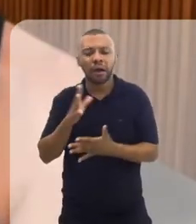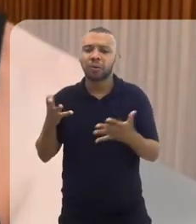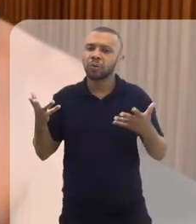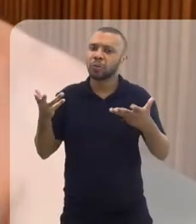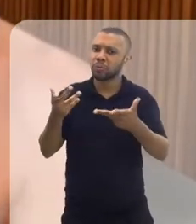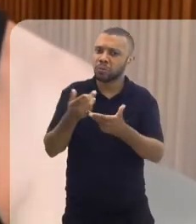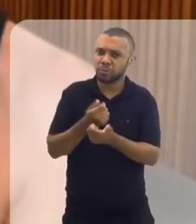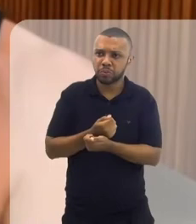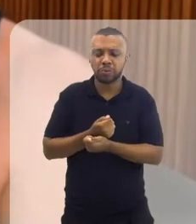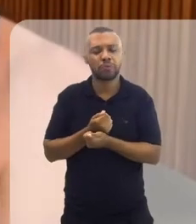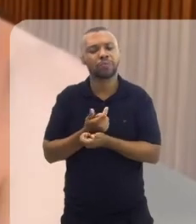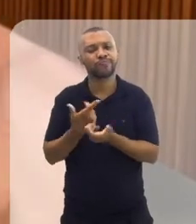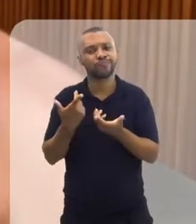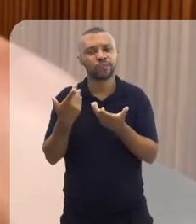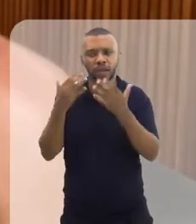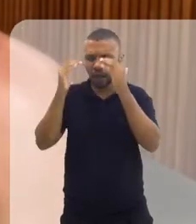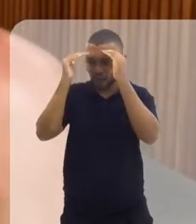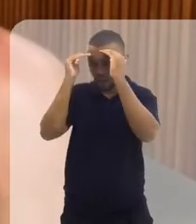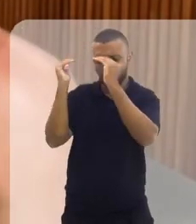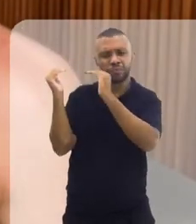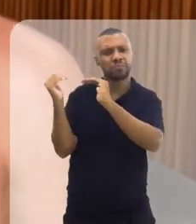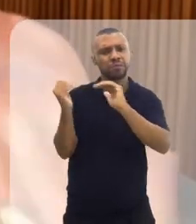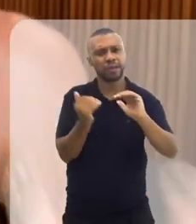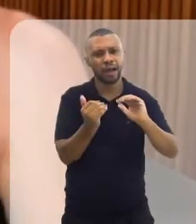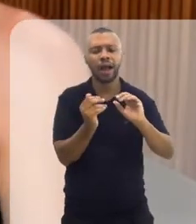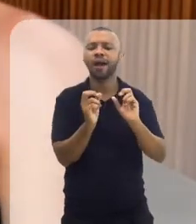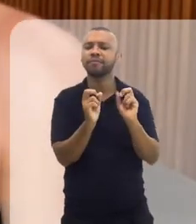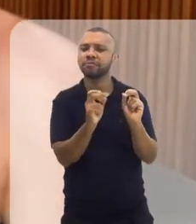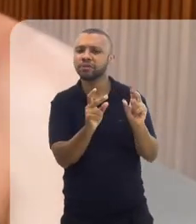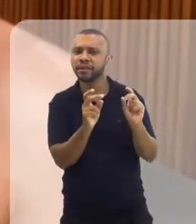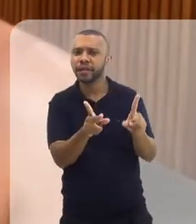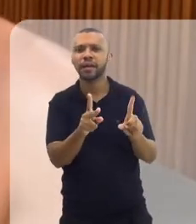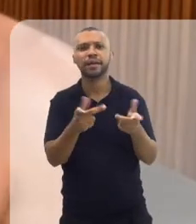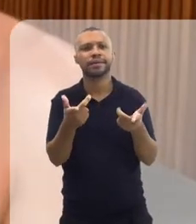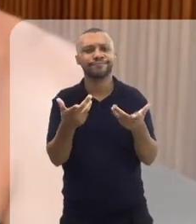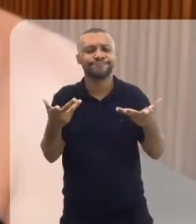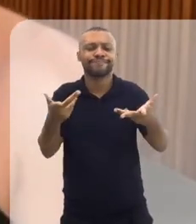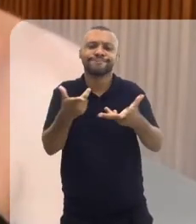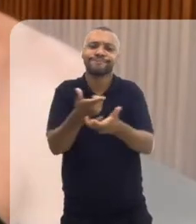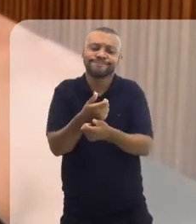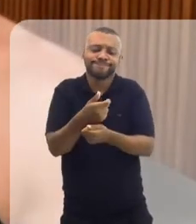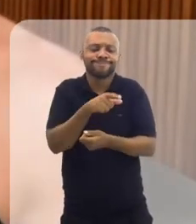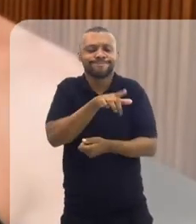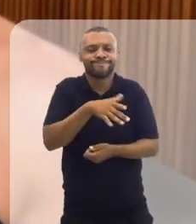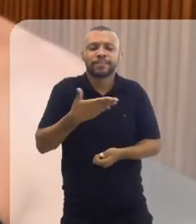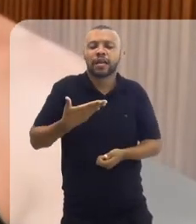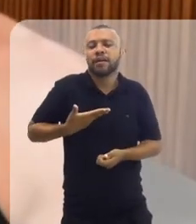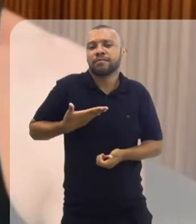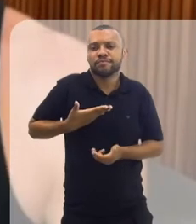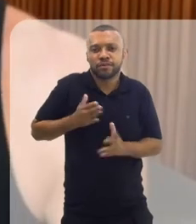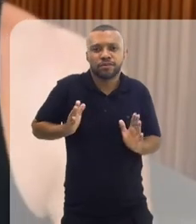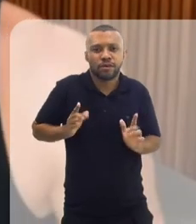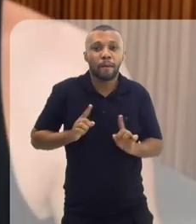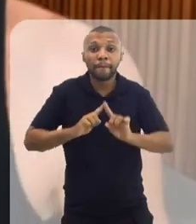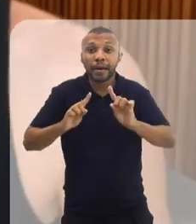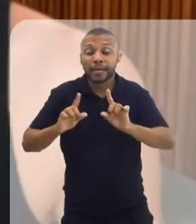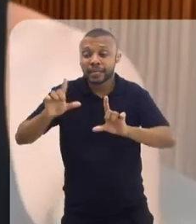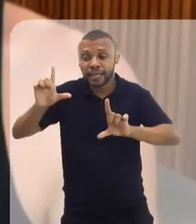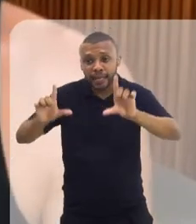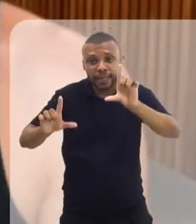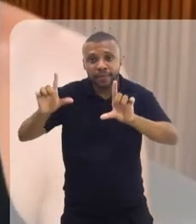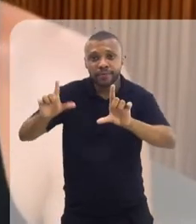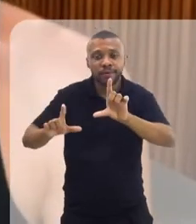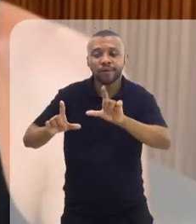que massa, eu adorava e Tinha um chamei porque respeito. respeitava, sabe? Super querido." Mas